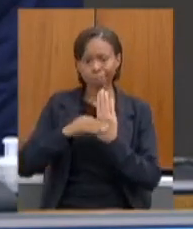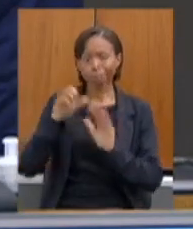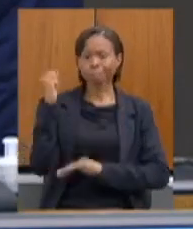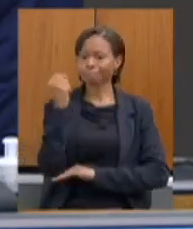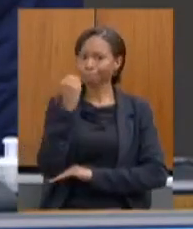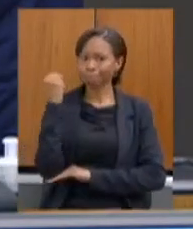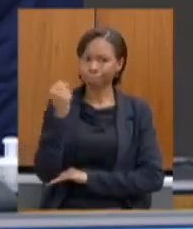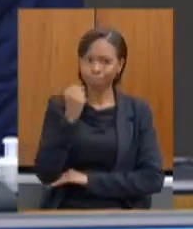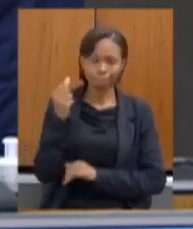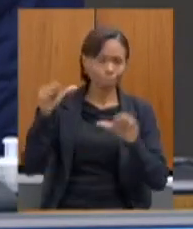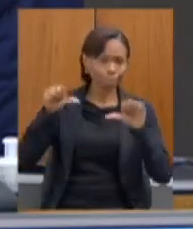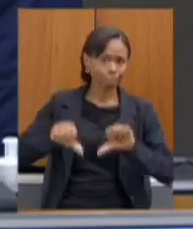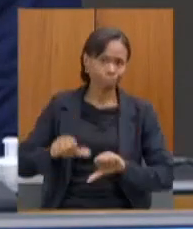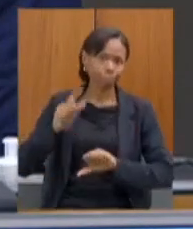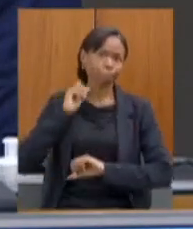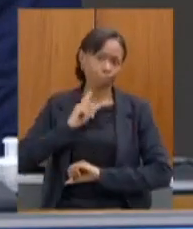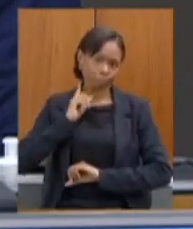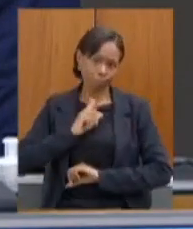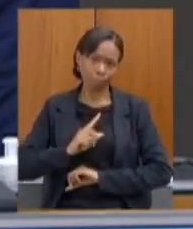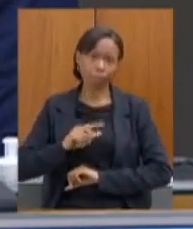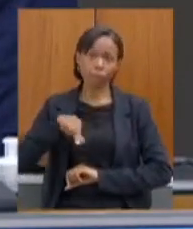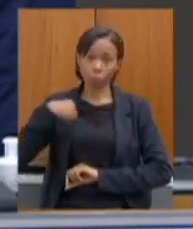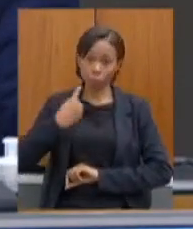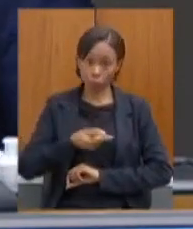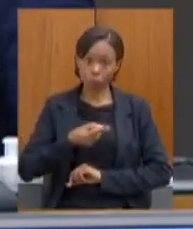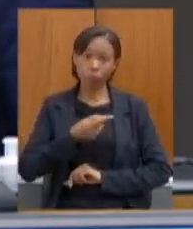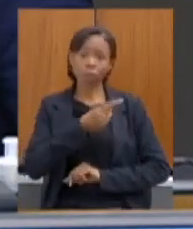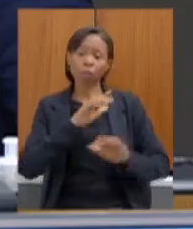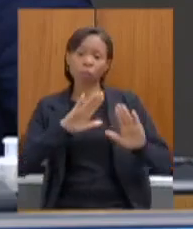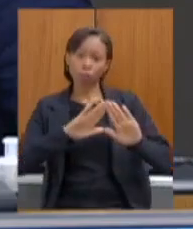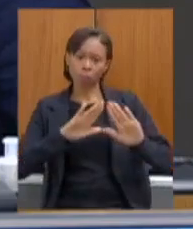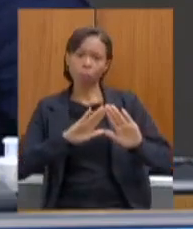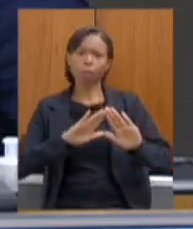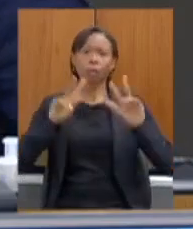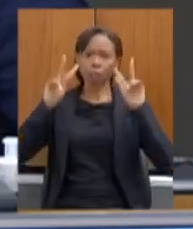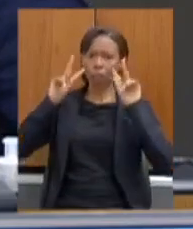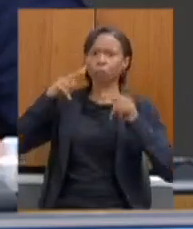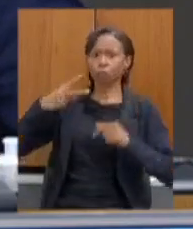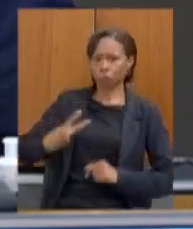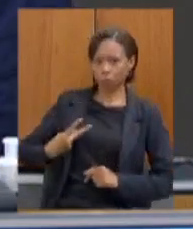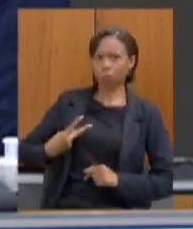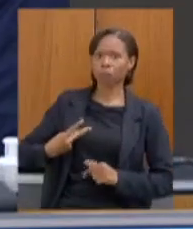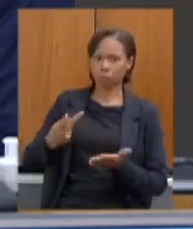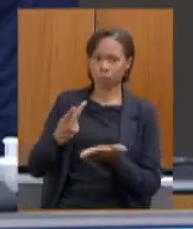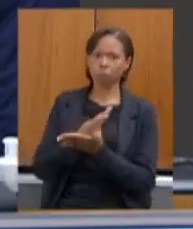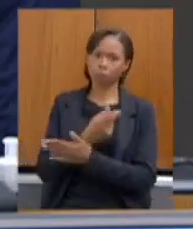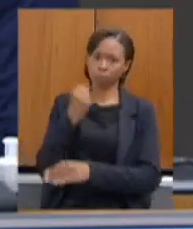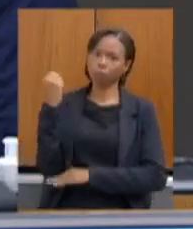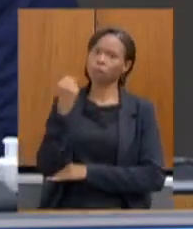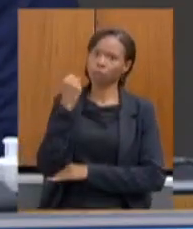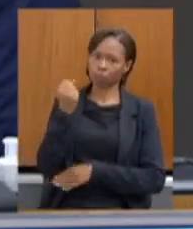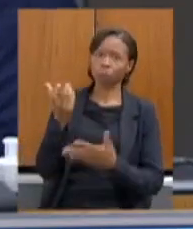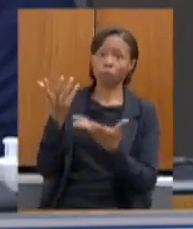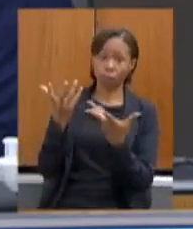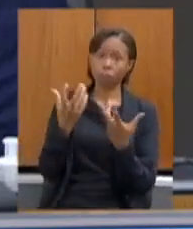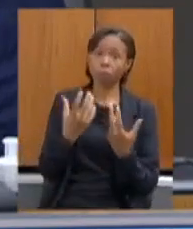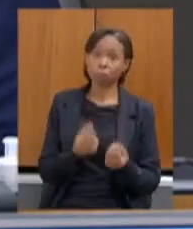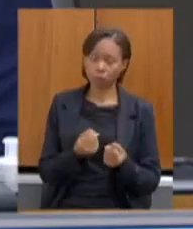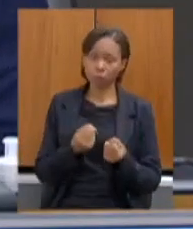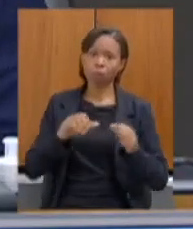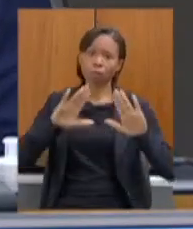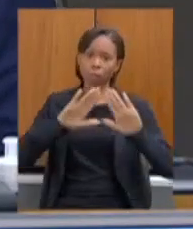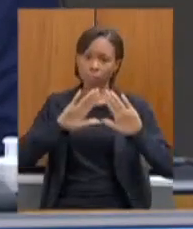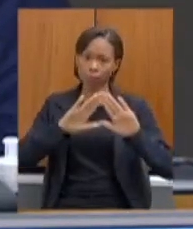Assembleia, logo após, em resolução, reconheceu este Estado de calamidade, e aí foi muito importante a celeridade da Assembleia